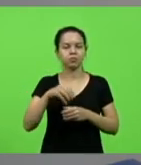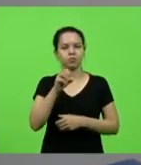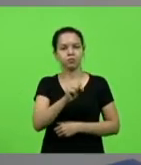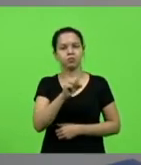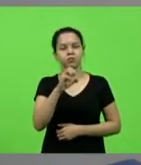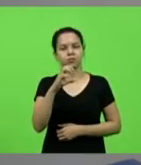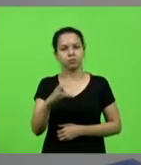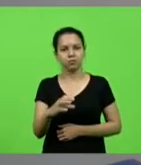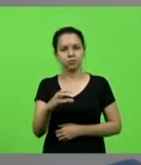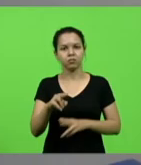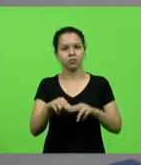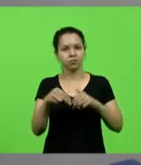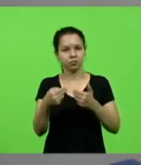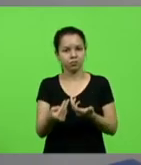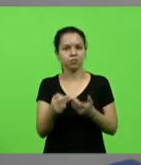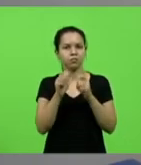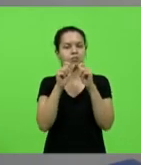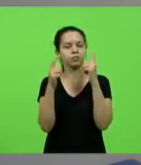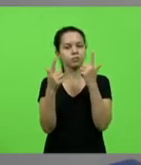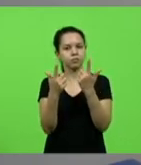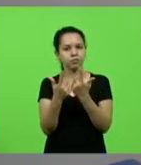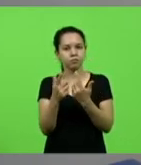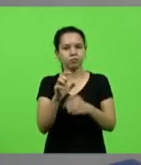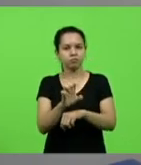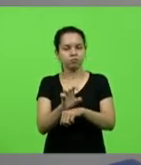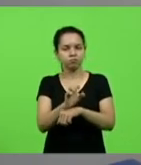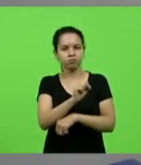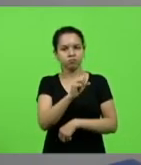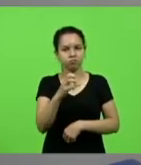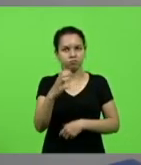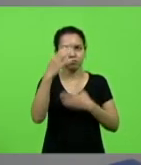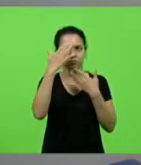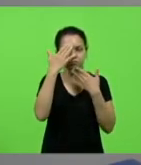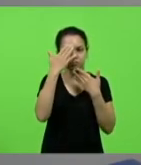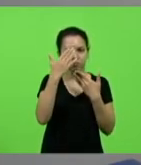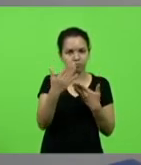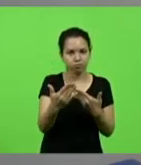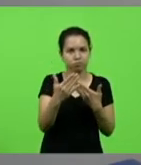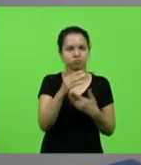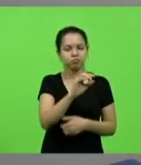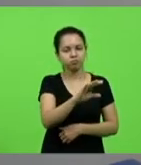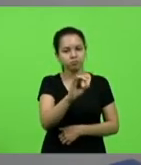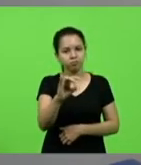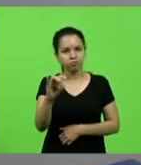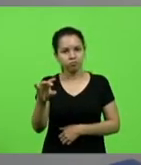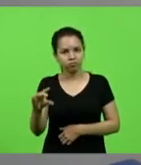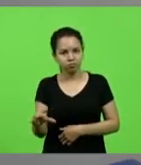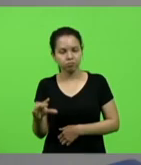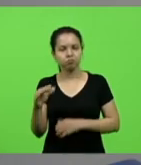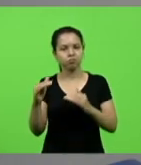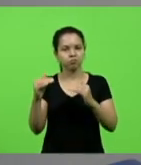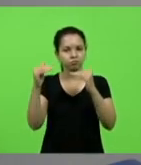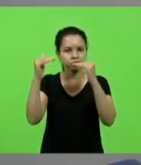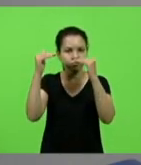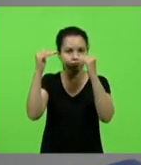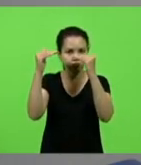Assembleia Legislativa de Santa Catarina agradece a participação das autoridades e categorias que estão hoje